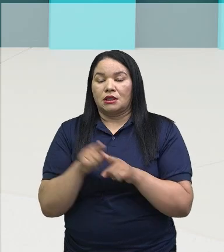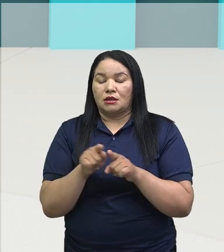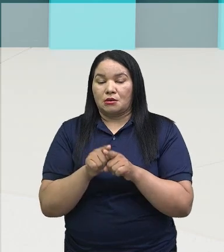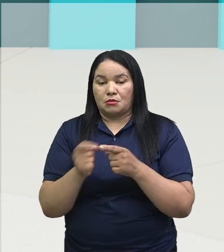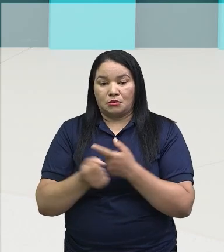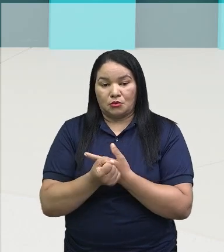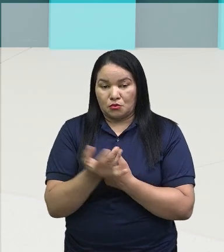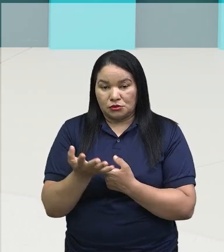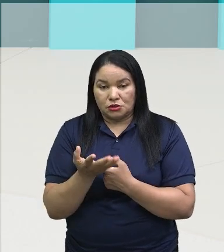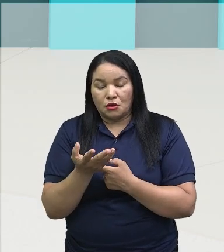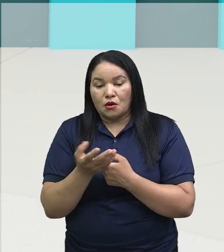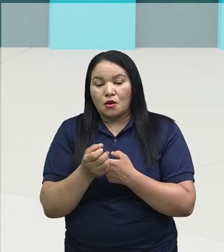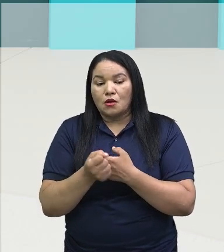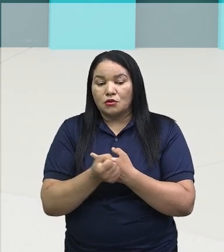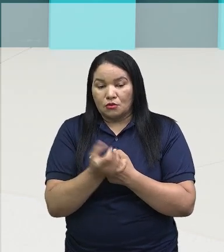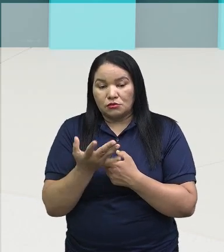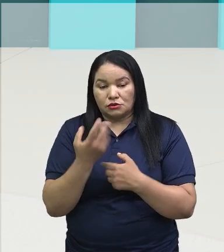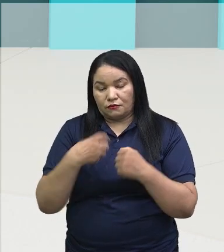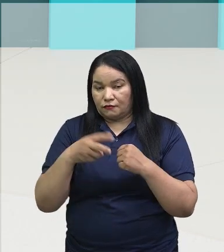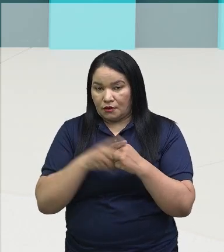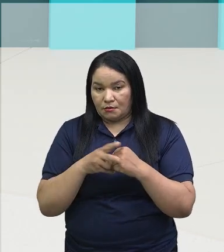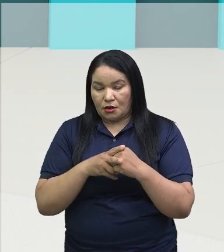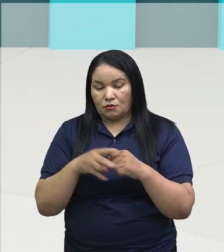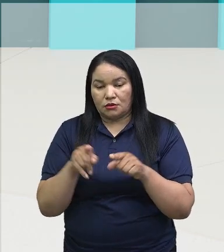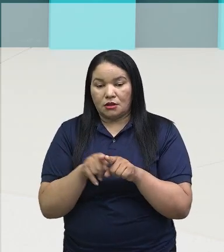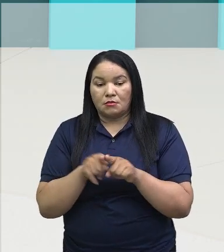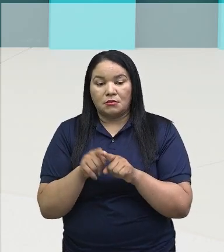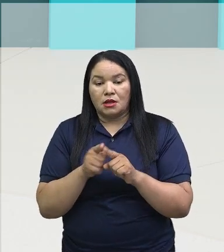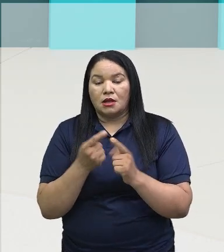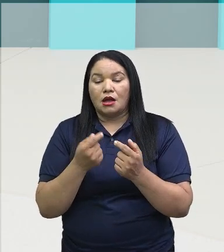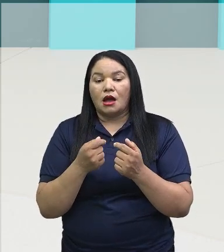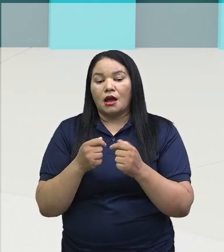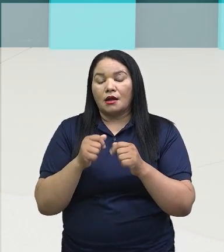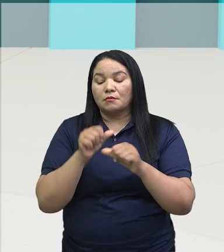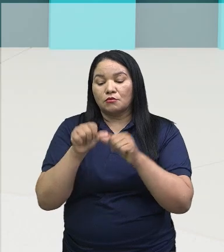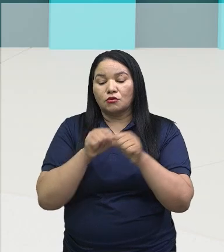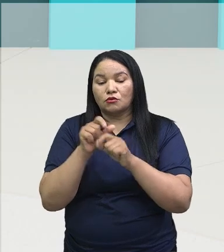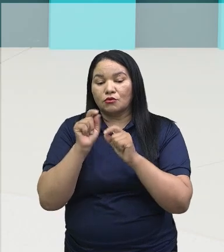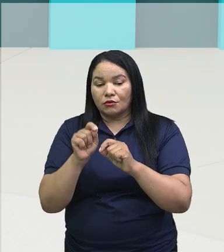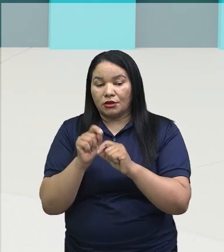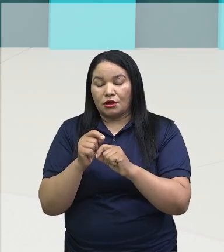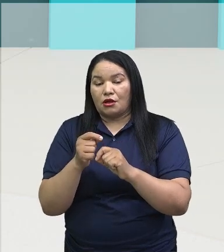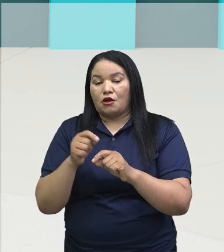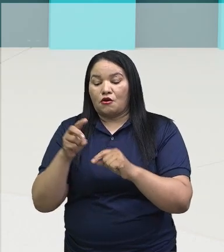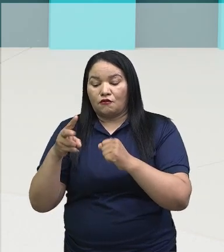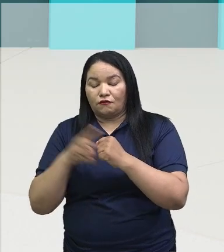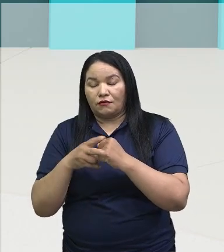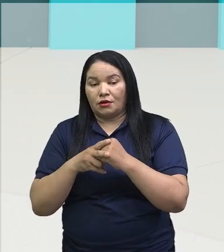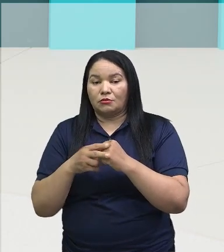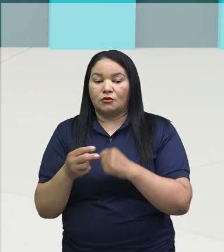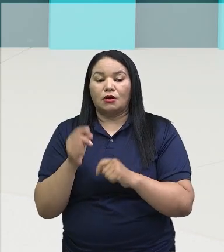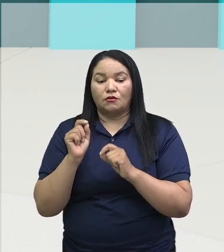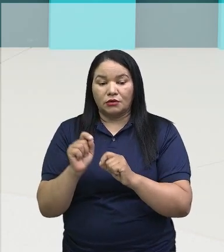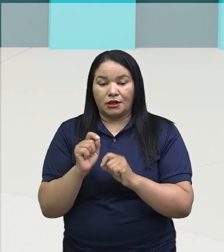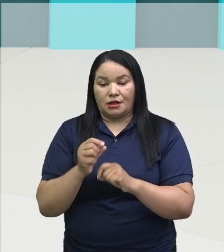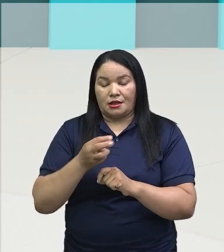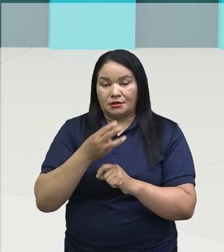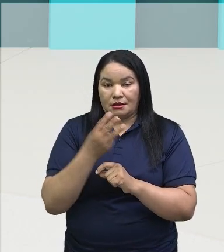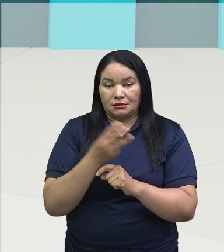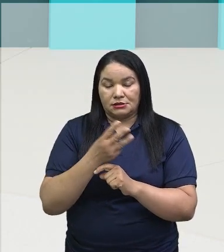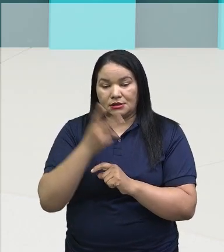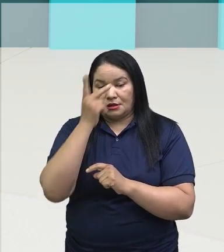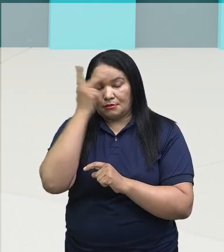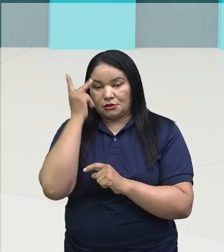verbal, transmite a sua impessoalidade ao outro verbo, ficando ambos na terceira pessoa do singular. Então, deve